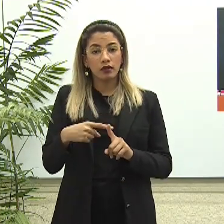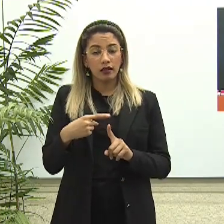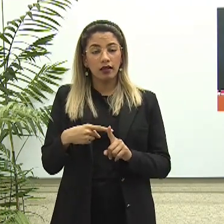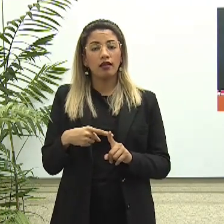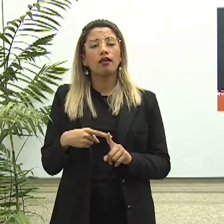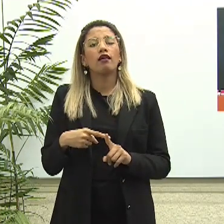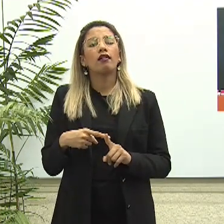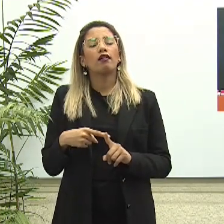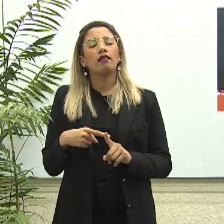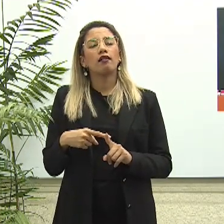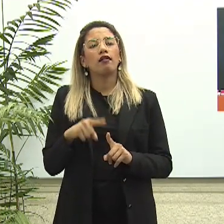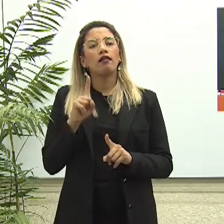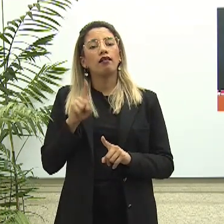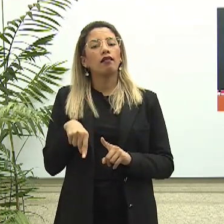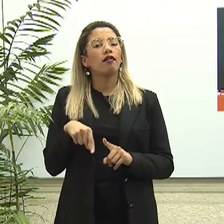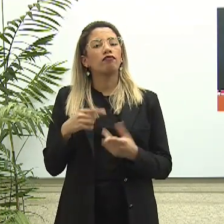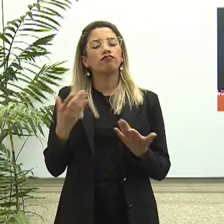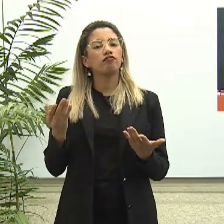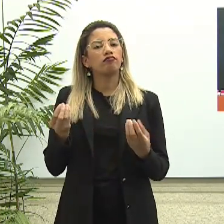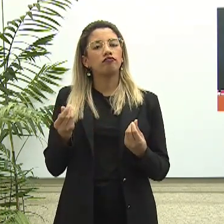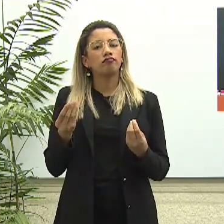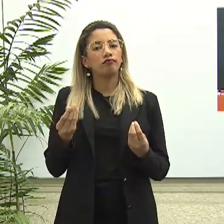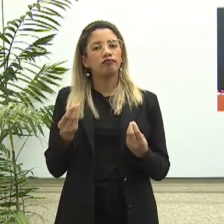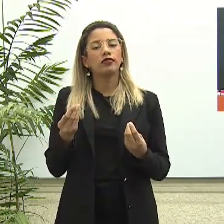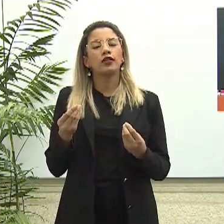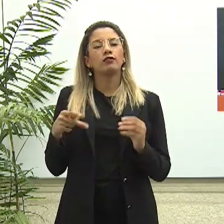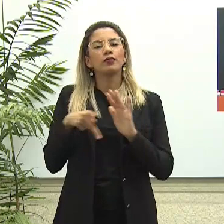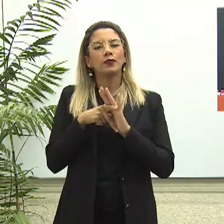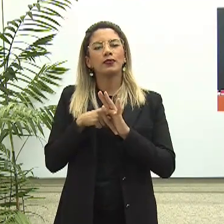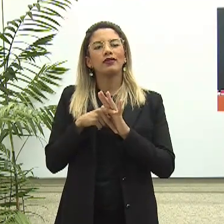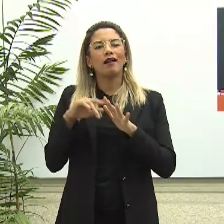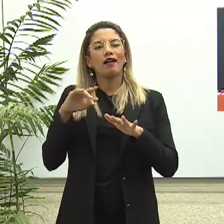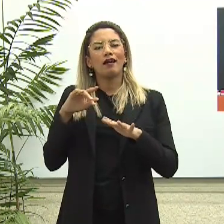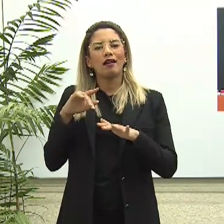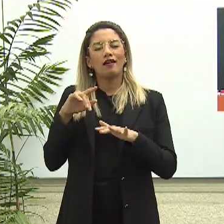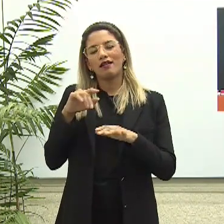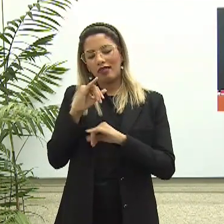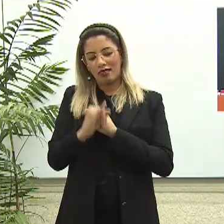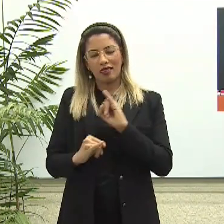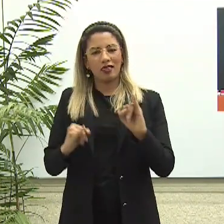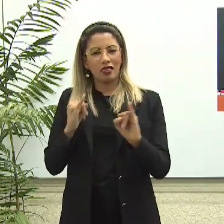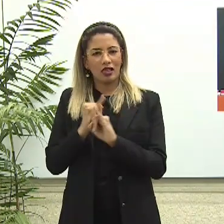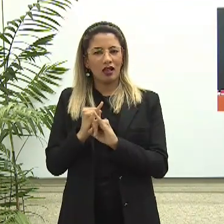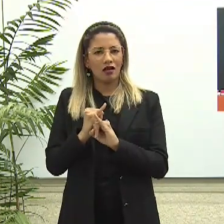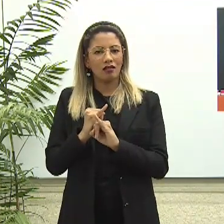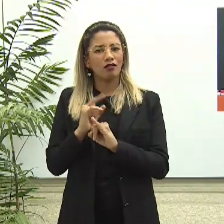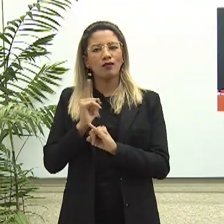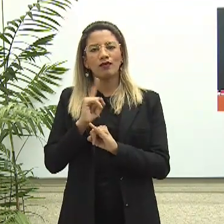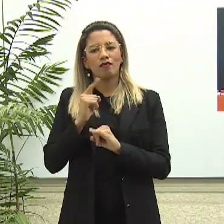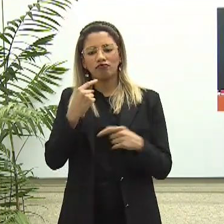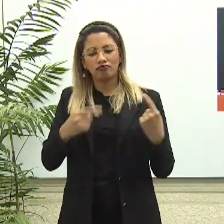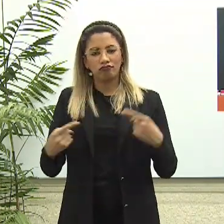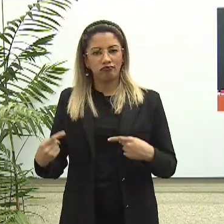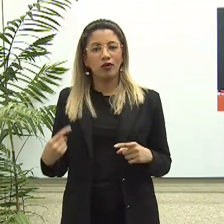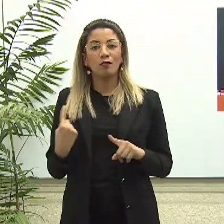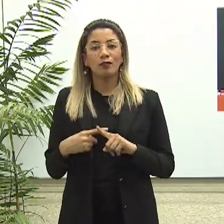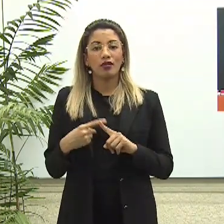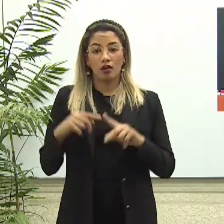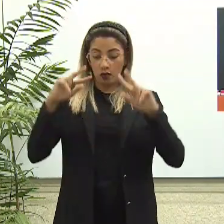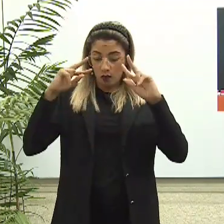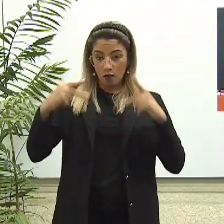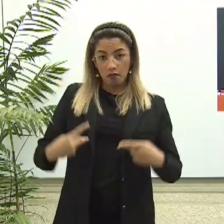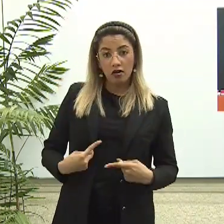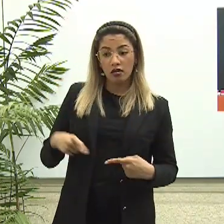uma um falso dilema o dilema das redes Na verdade nem é um dilema para quem viu o documentário que coloca o ser humano contra